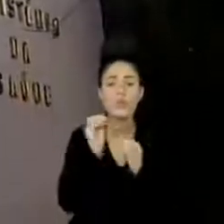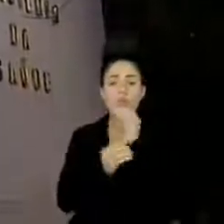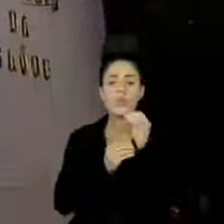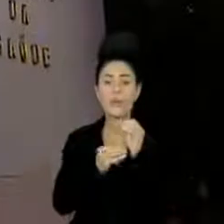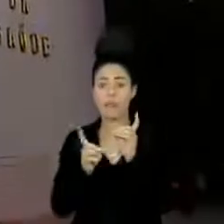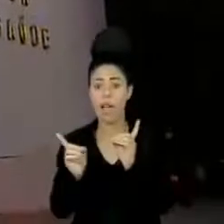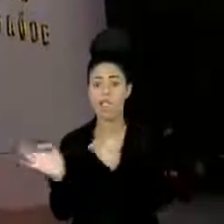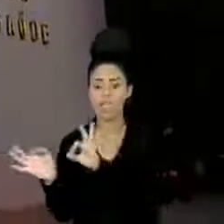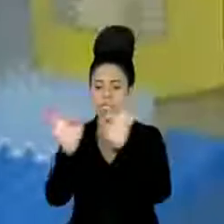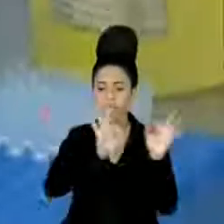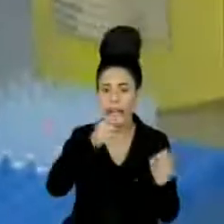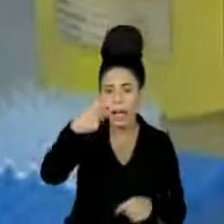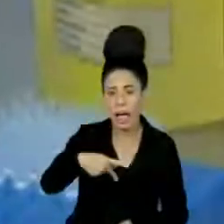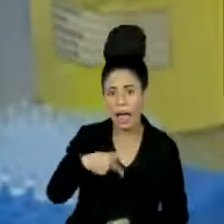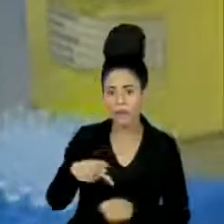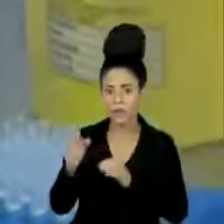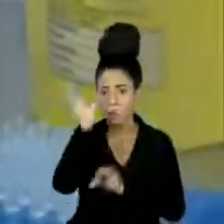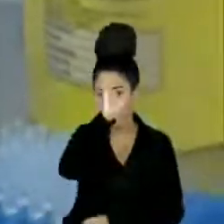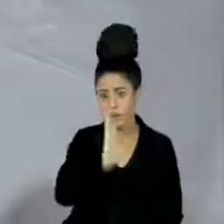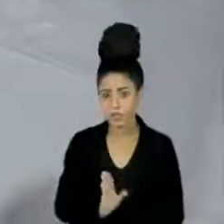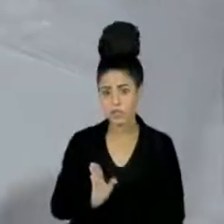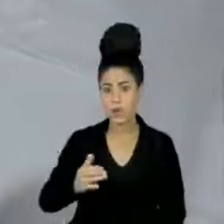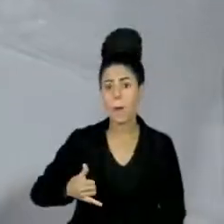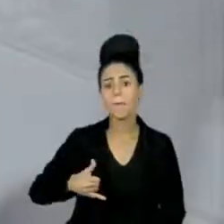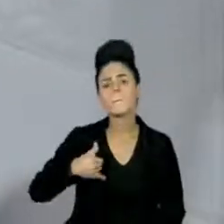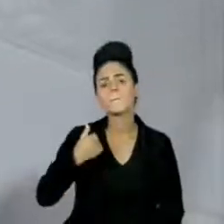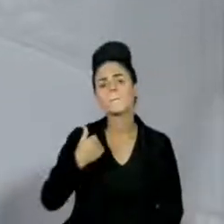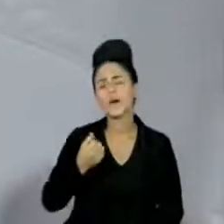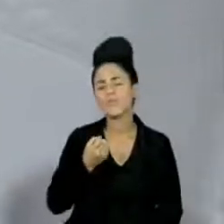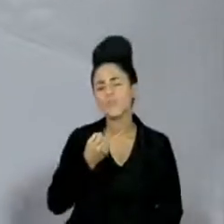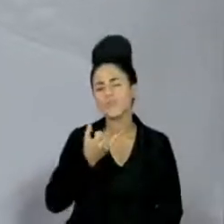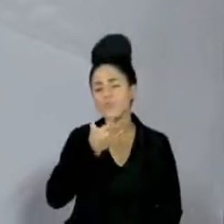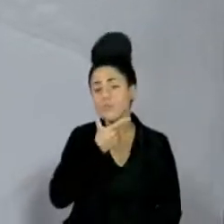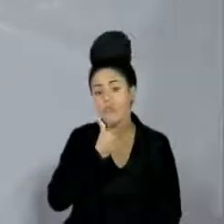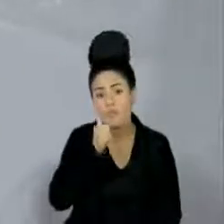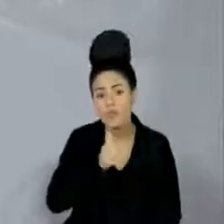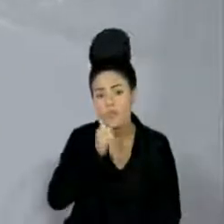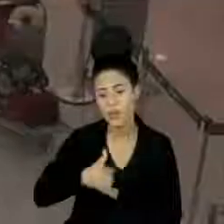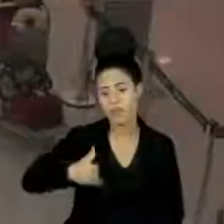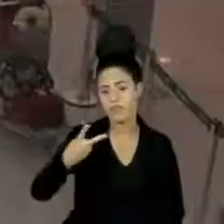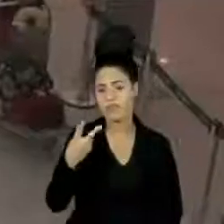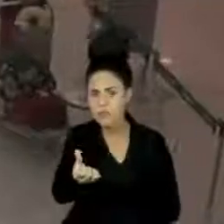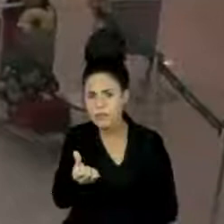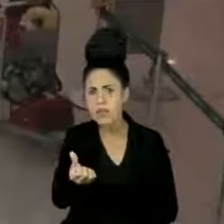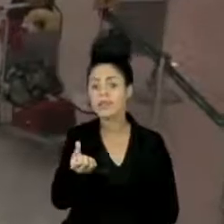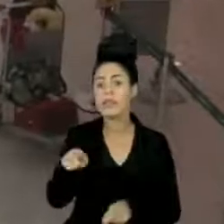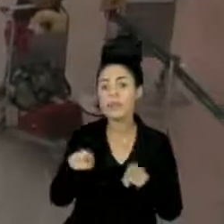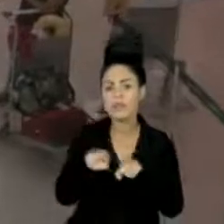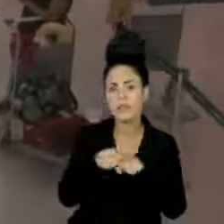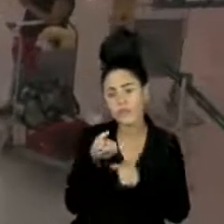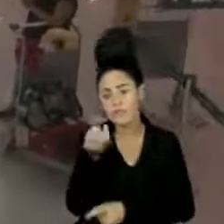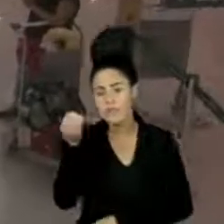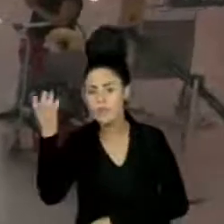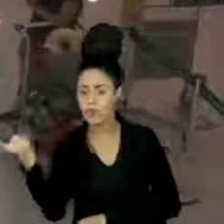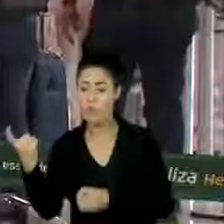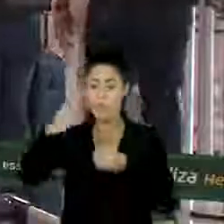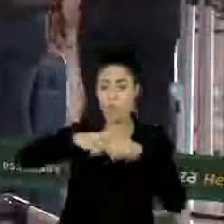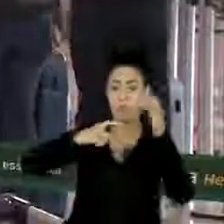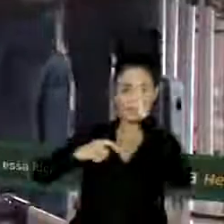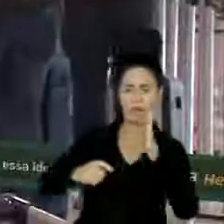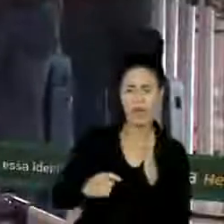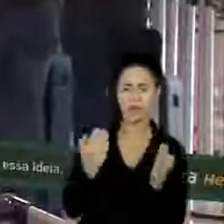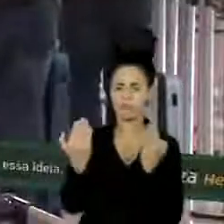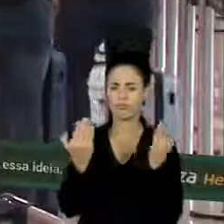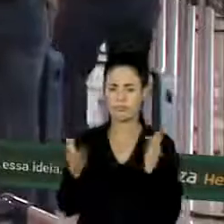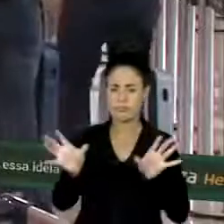estão em investigação no Brasil uma mulher de 26 anos também está sendo monitorado em São Paulo depois de viajar ao exterior e retornar com